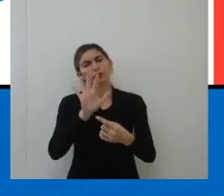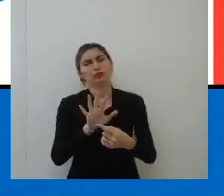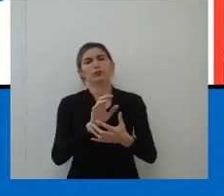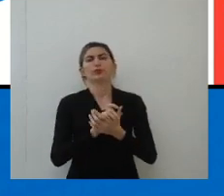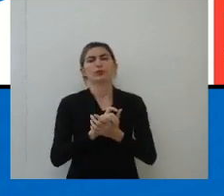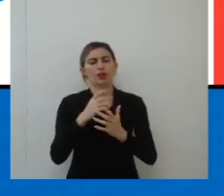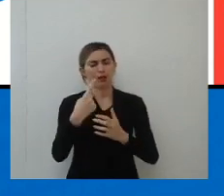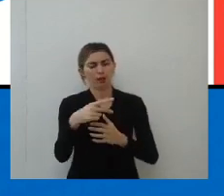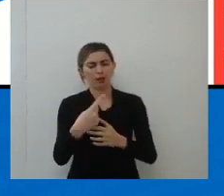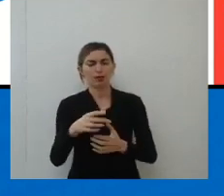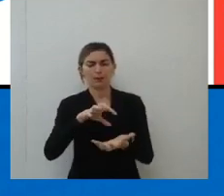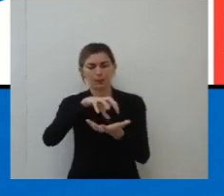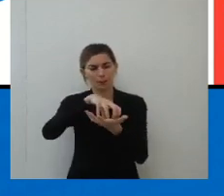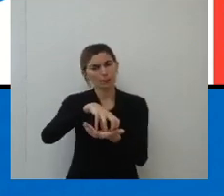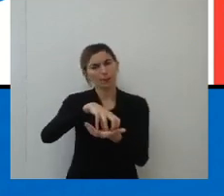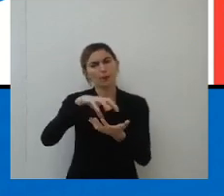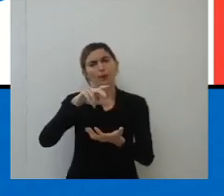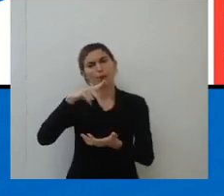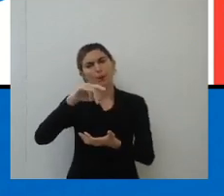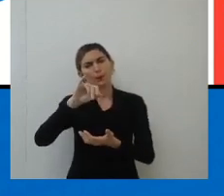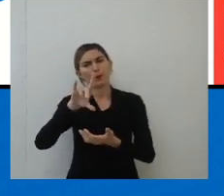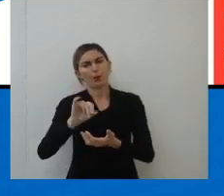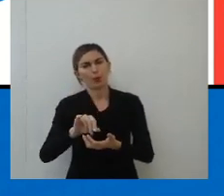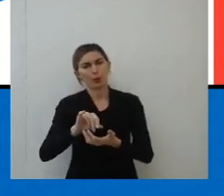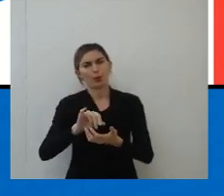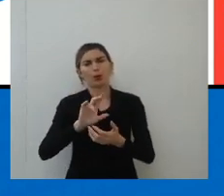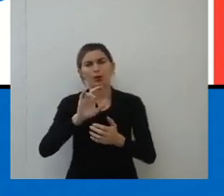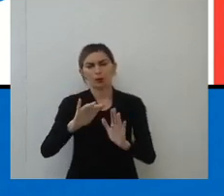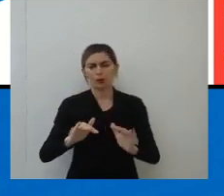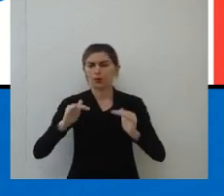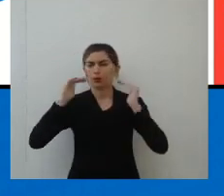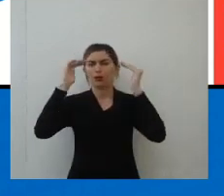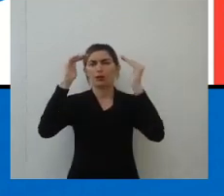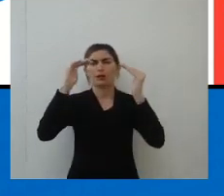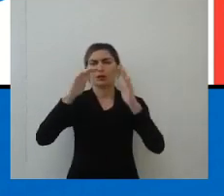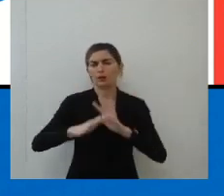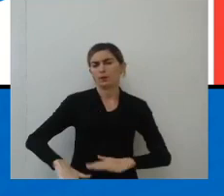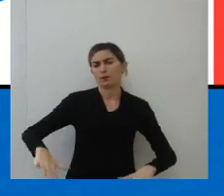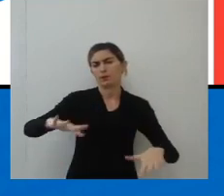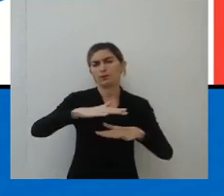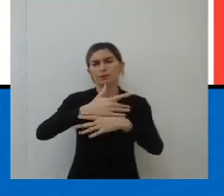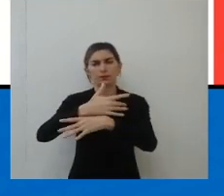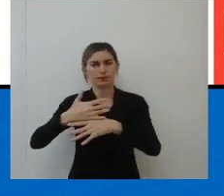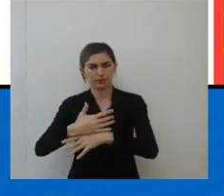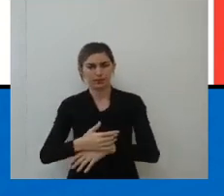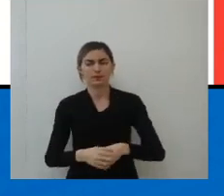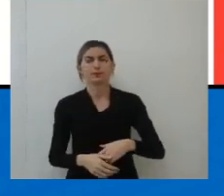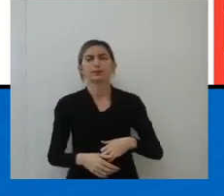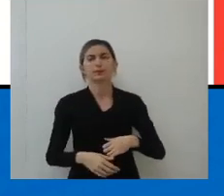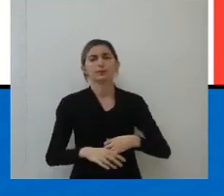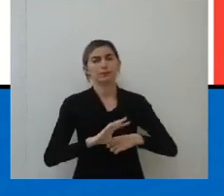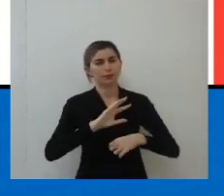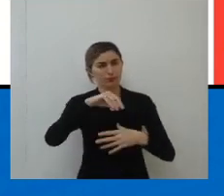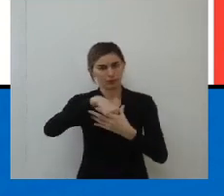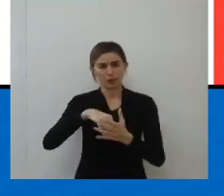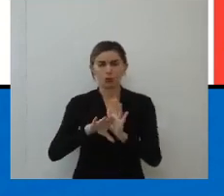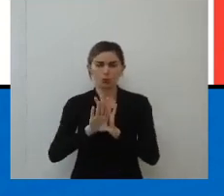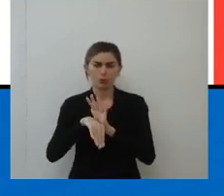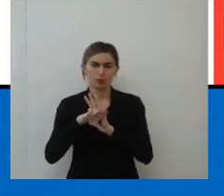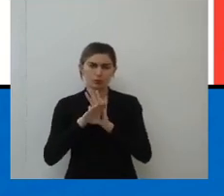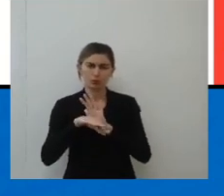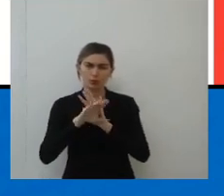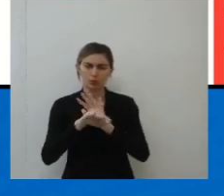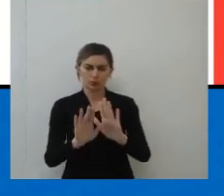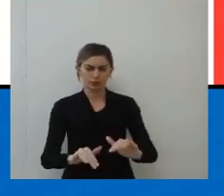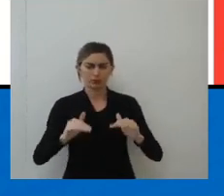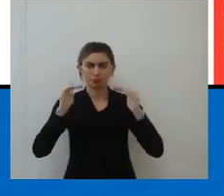a esse polo de influência é o que a gente chama de hierarquia urbana, tá? Dentro do conceito da